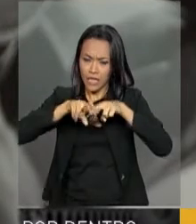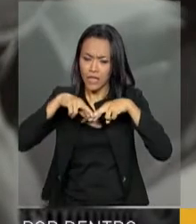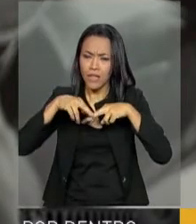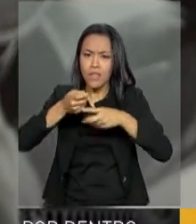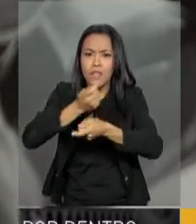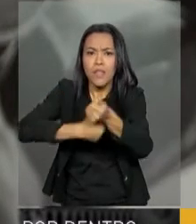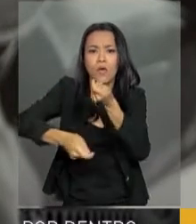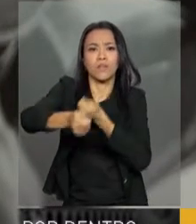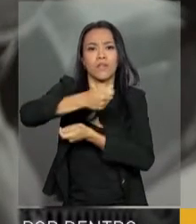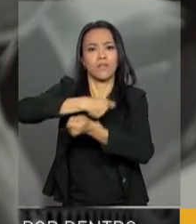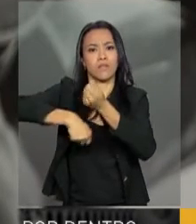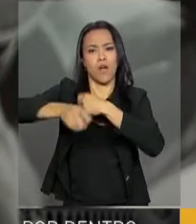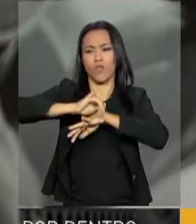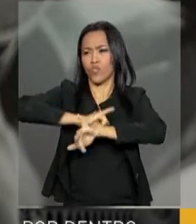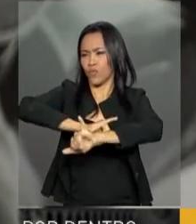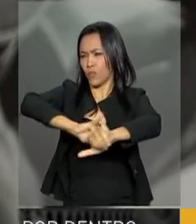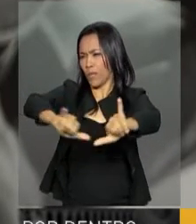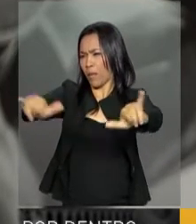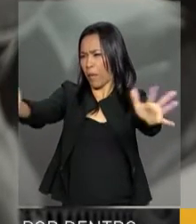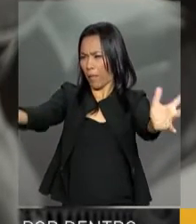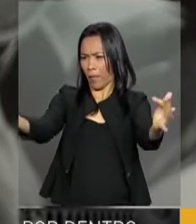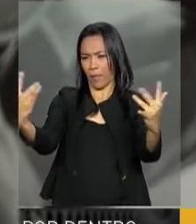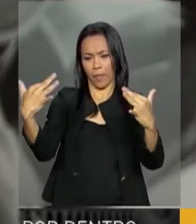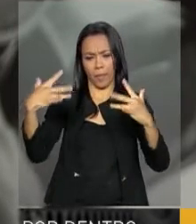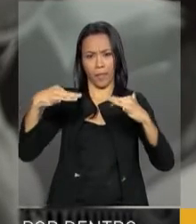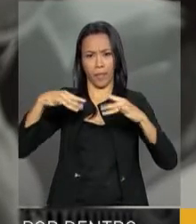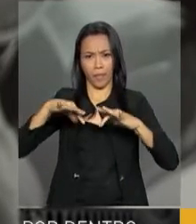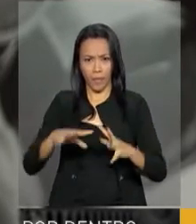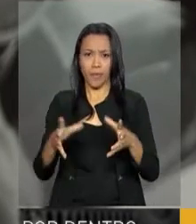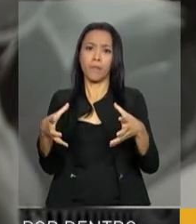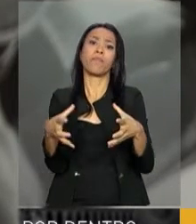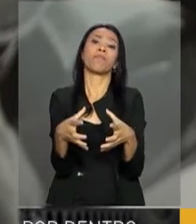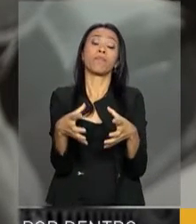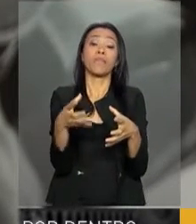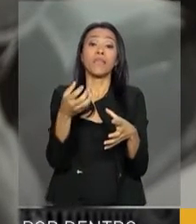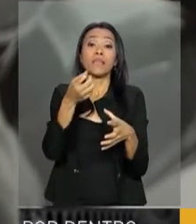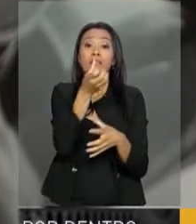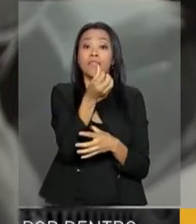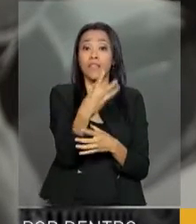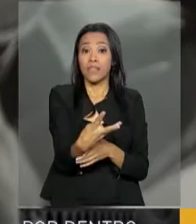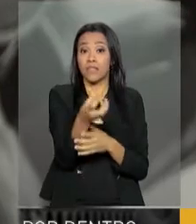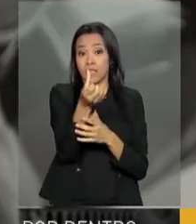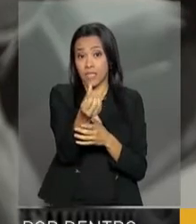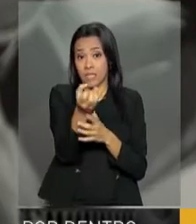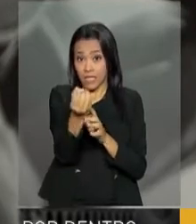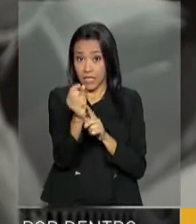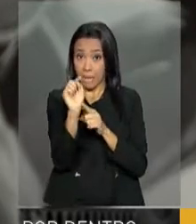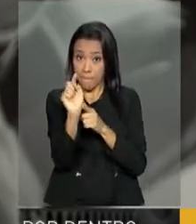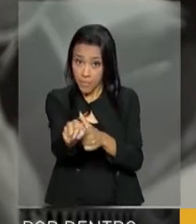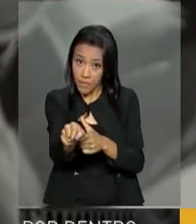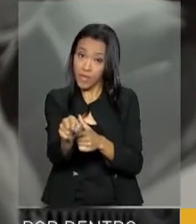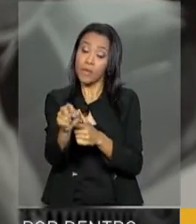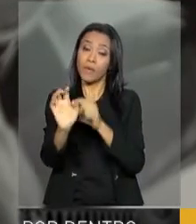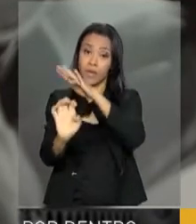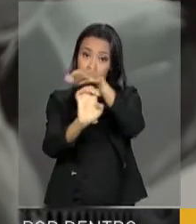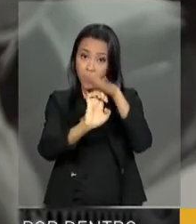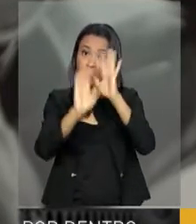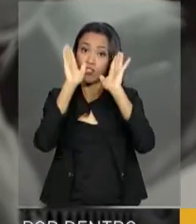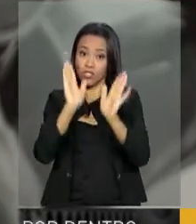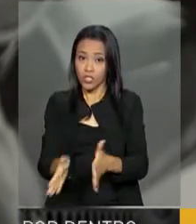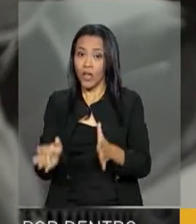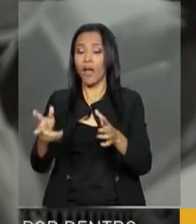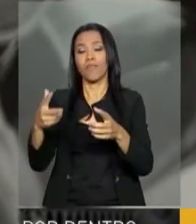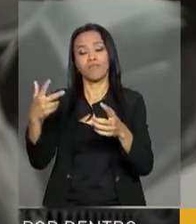está acontecendo, cerca de 360 mil empresas já se regularizaram.